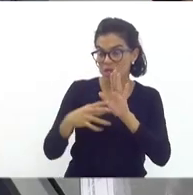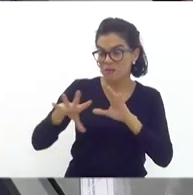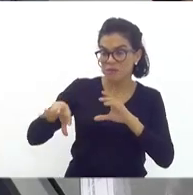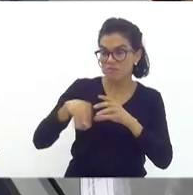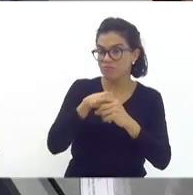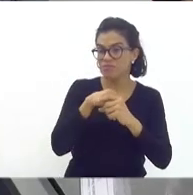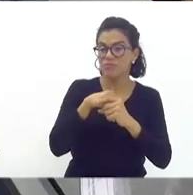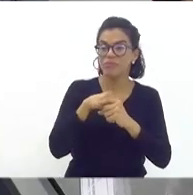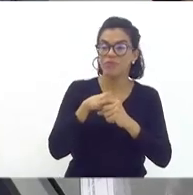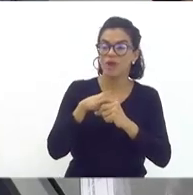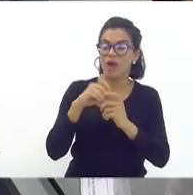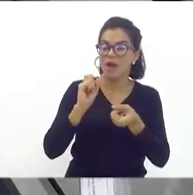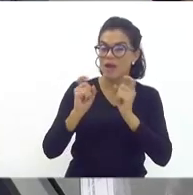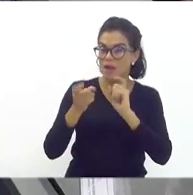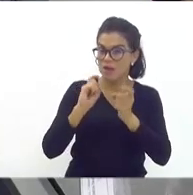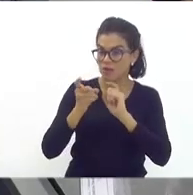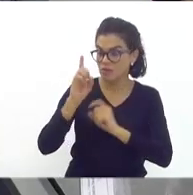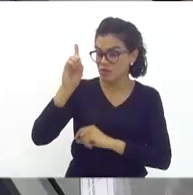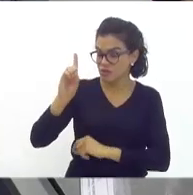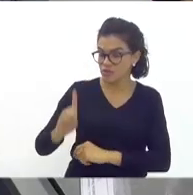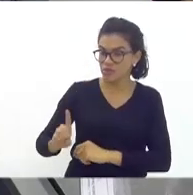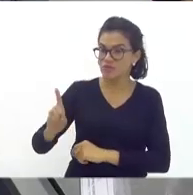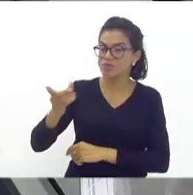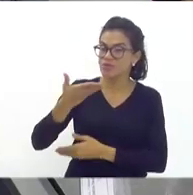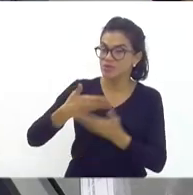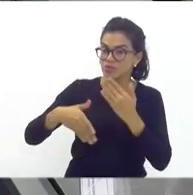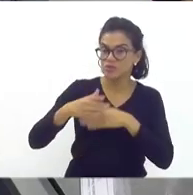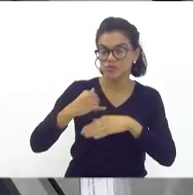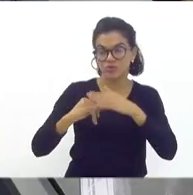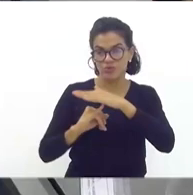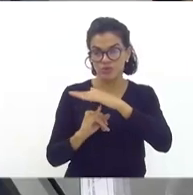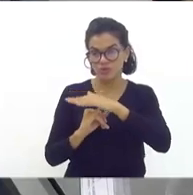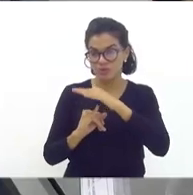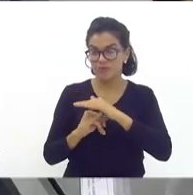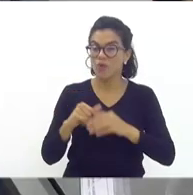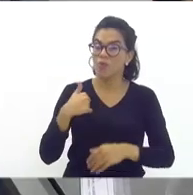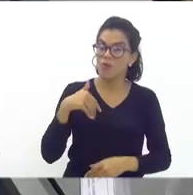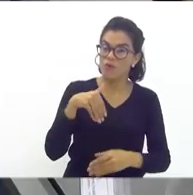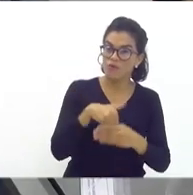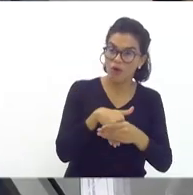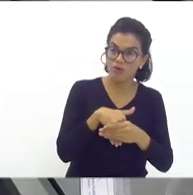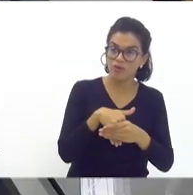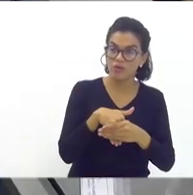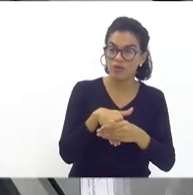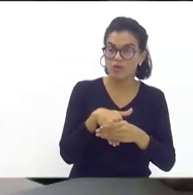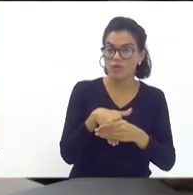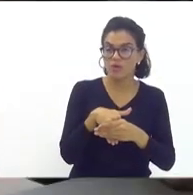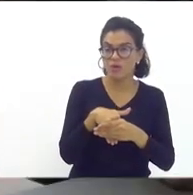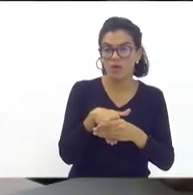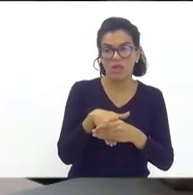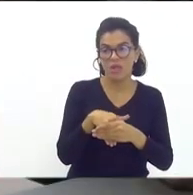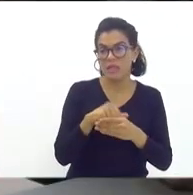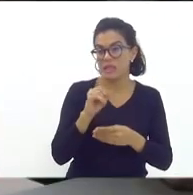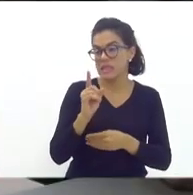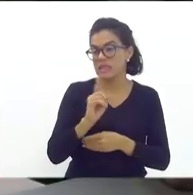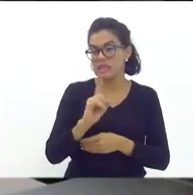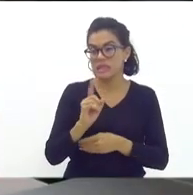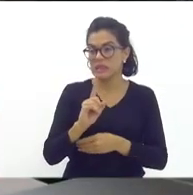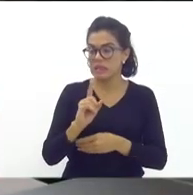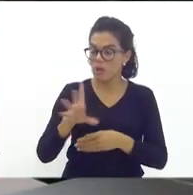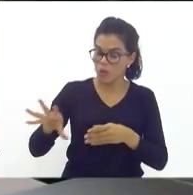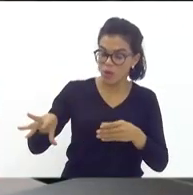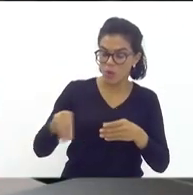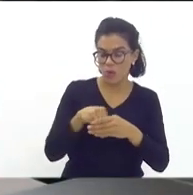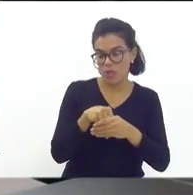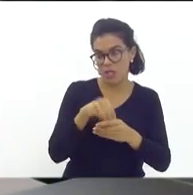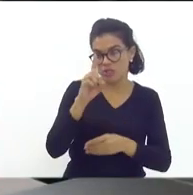a oitiva da diretora de relações institucionais e outro não o meu voto é para não incluirmos a